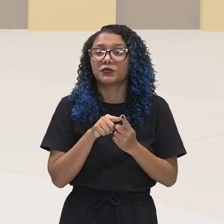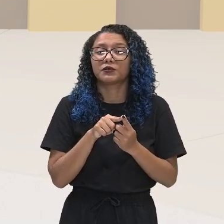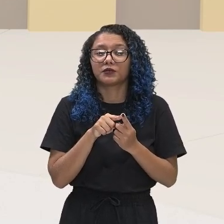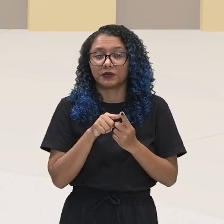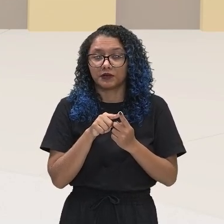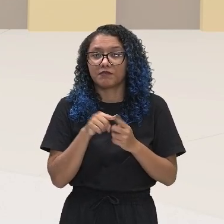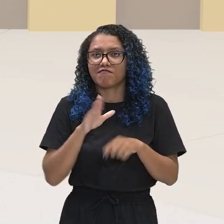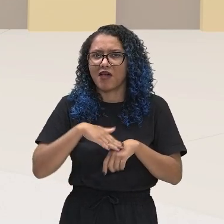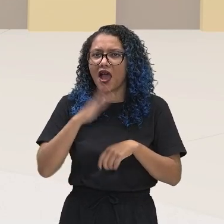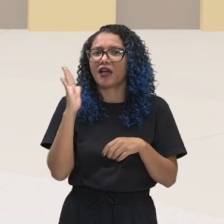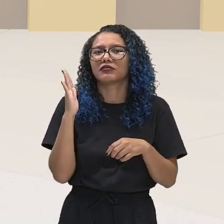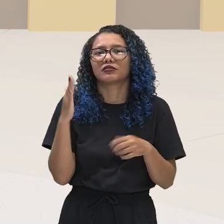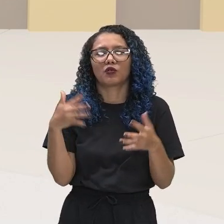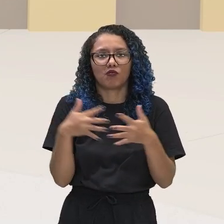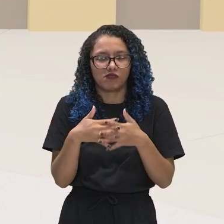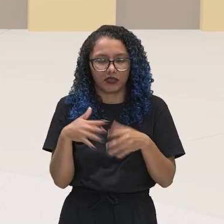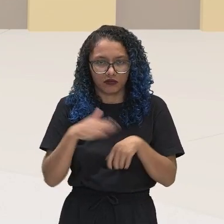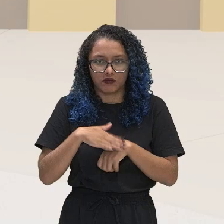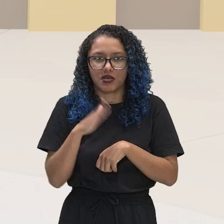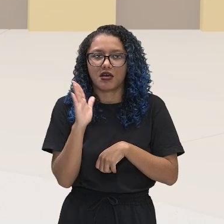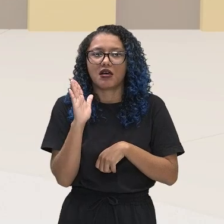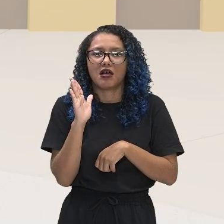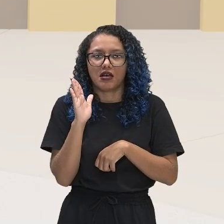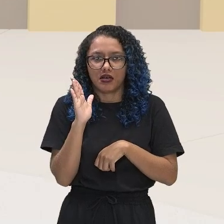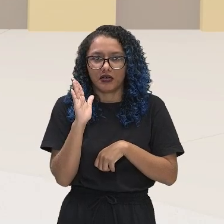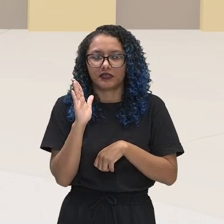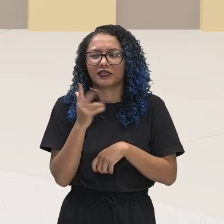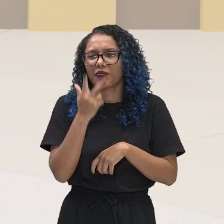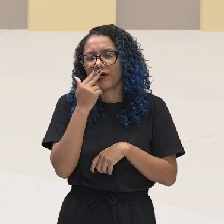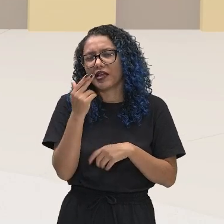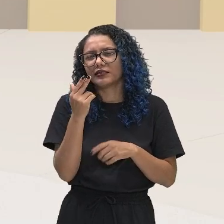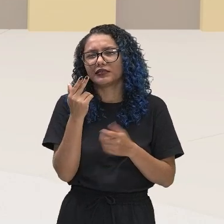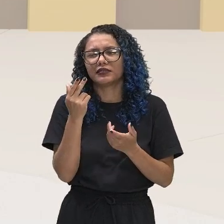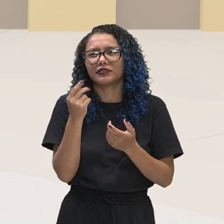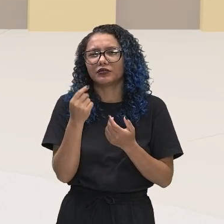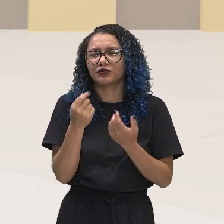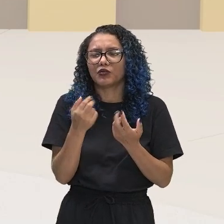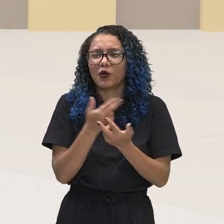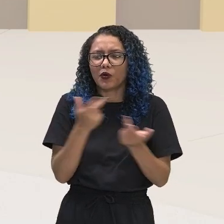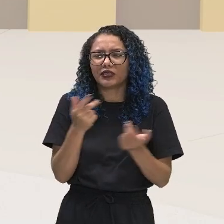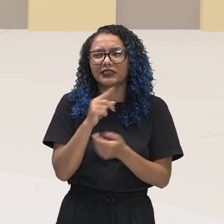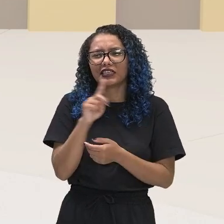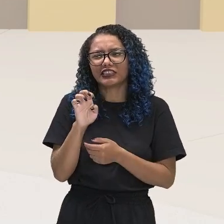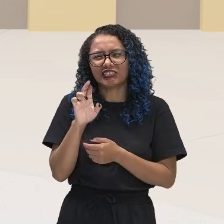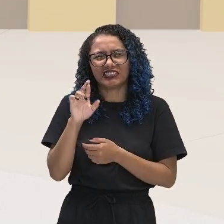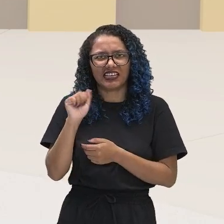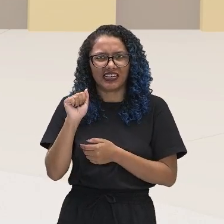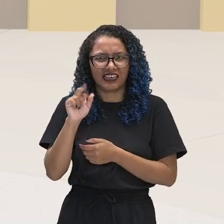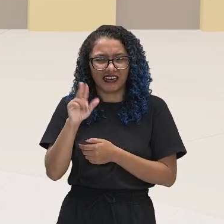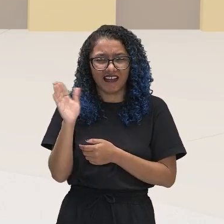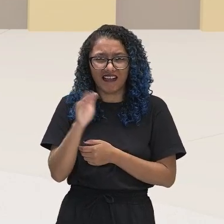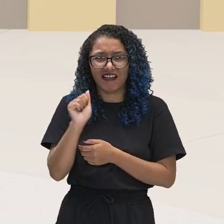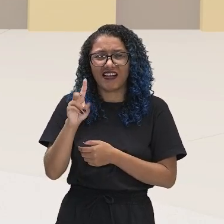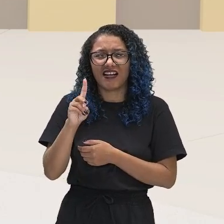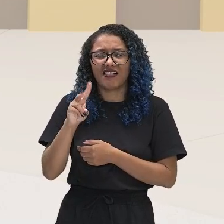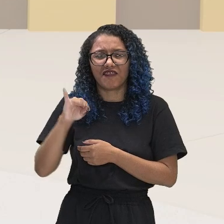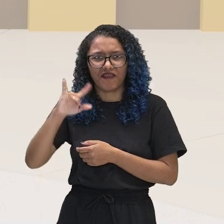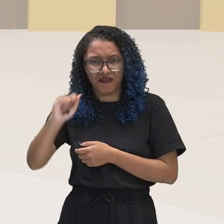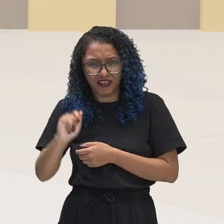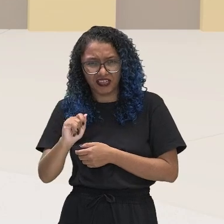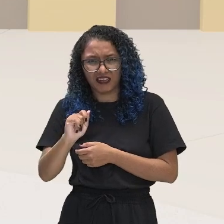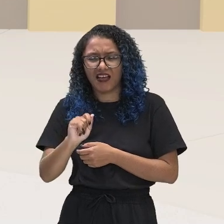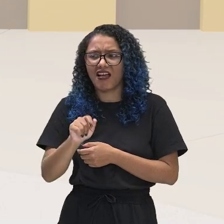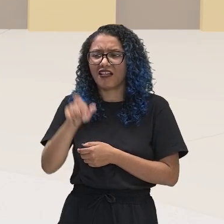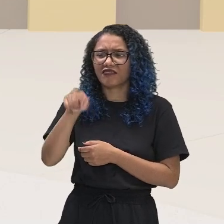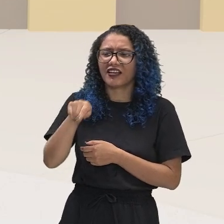grande. É aquilo que vai te fazer zerar a vida, no seu ponto de vista. Sabe aquela expressão, fulano